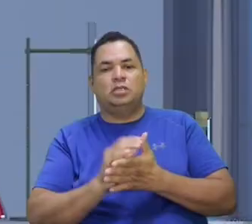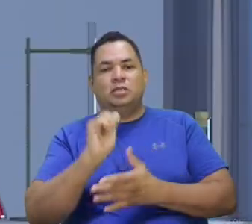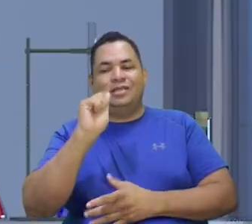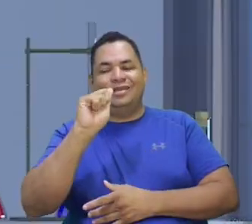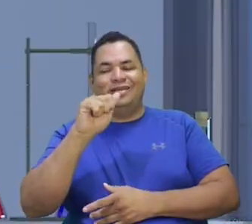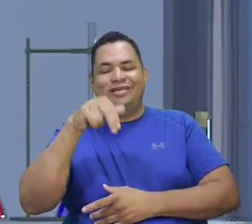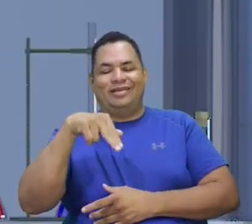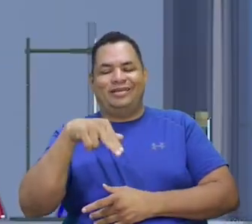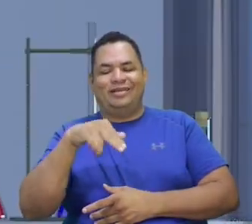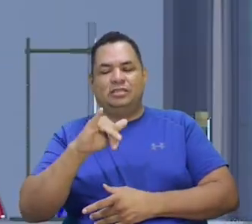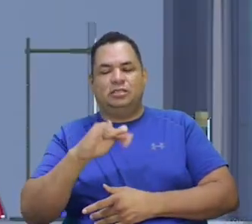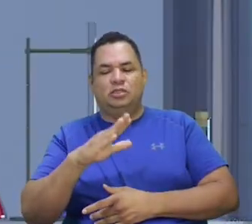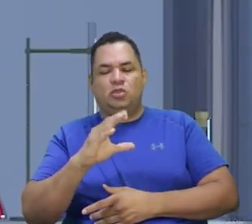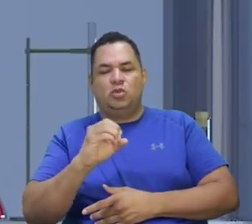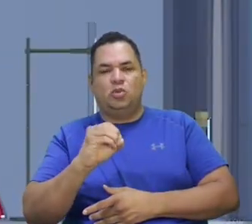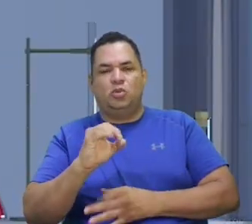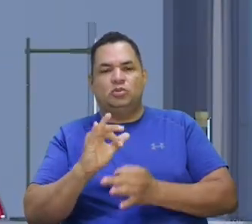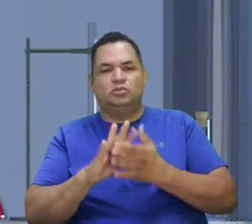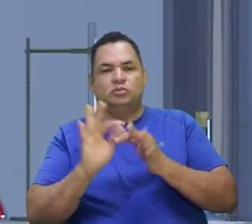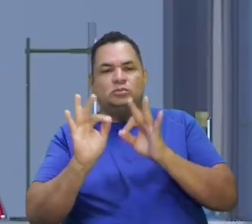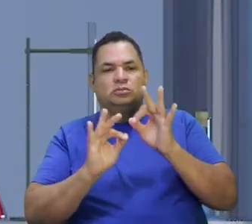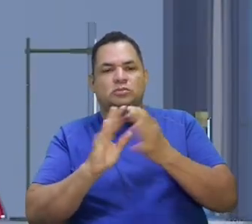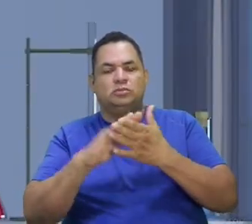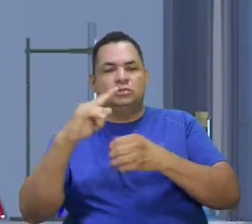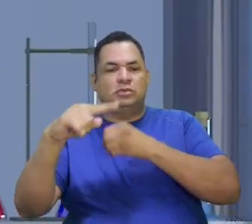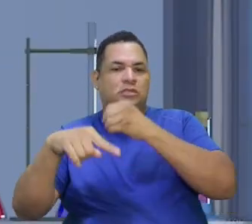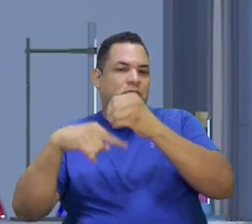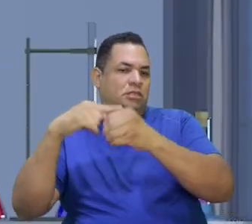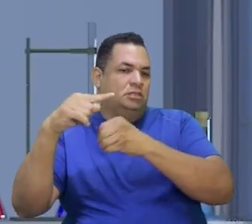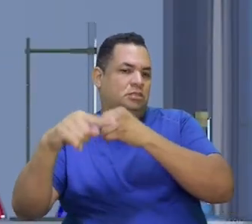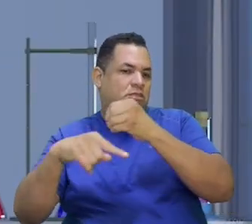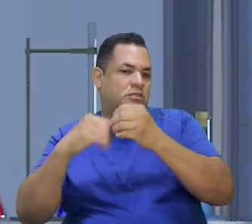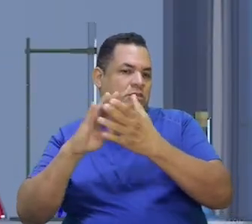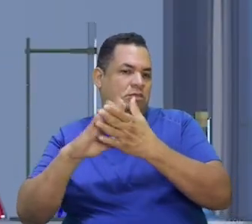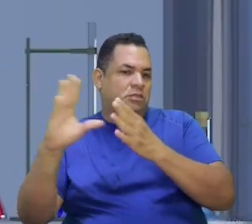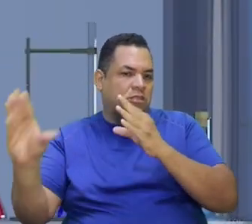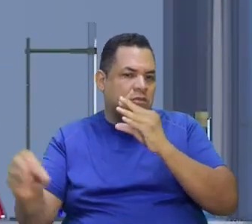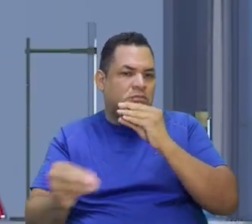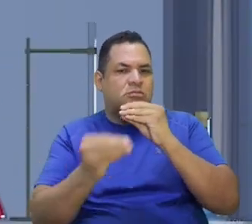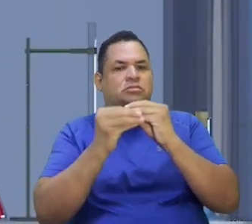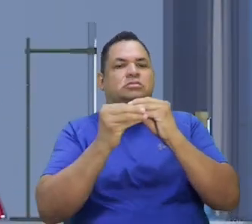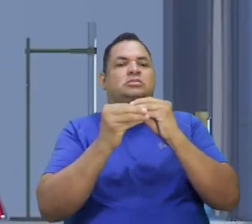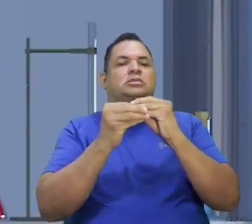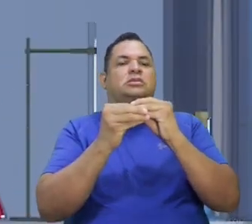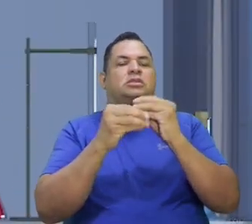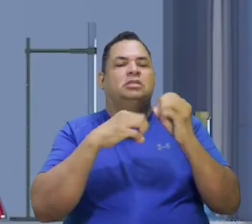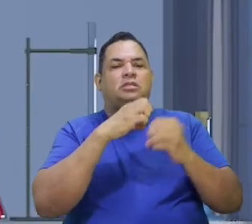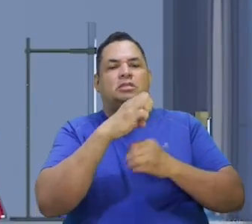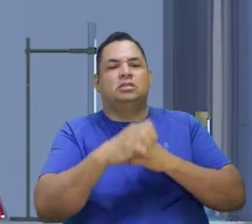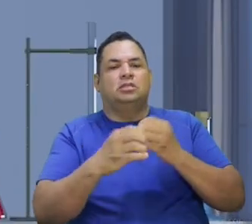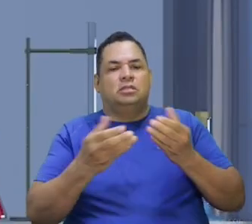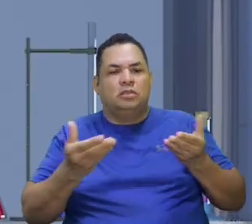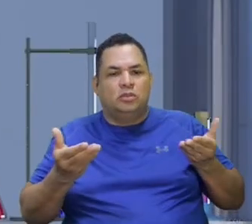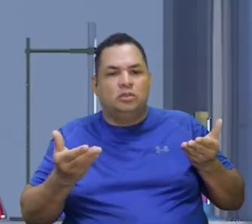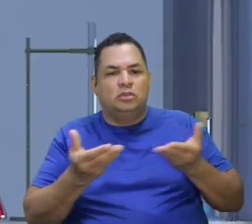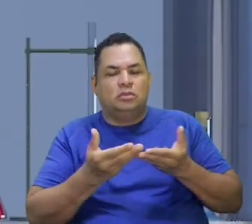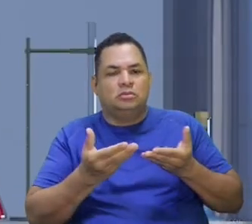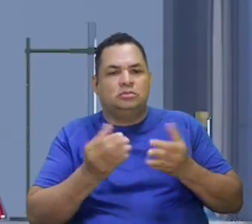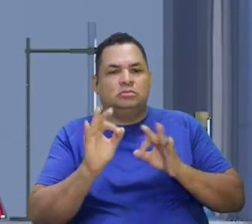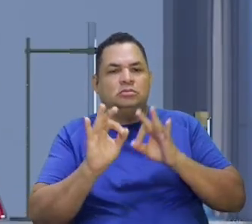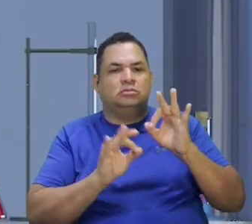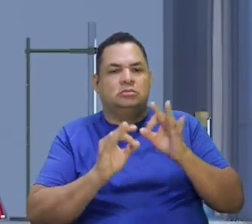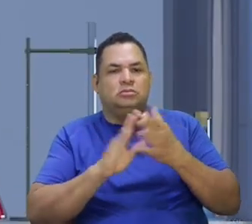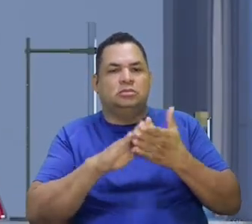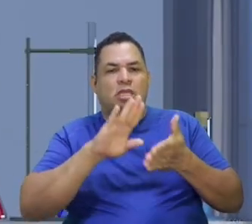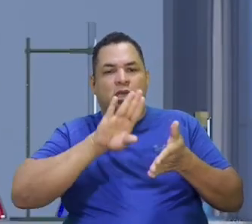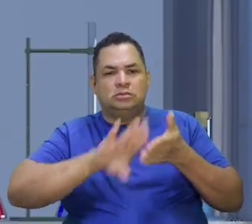dos ânions, a gente tem que lembrar que eu estou falando de átomos que ganharam elétrons. Então agora, ao invés